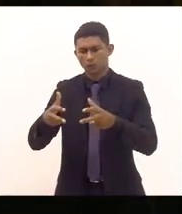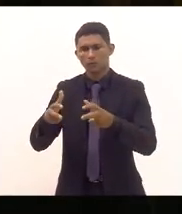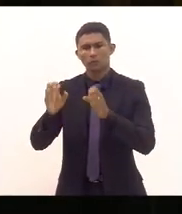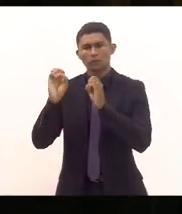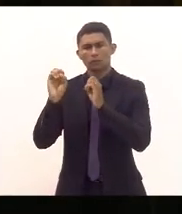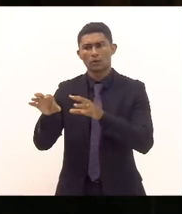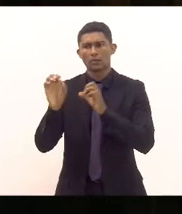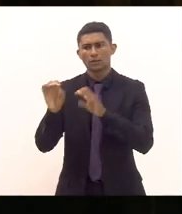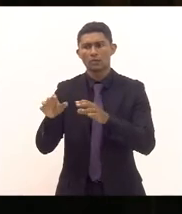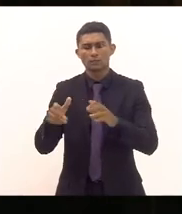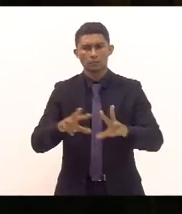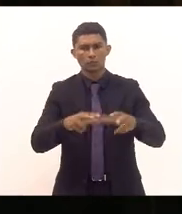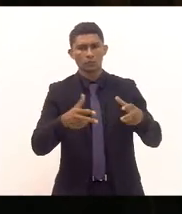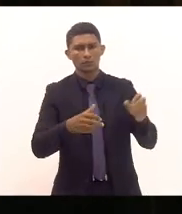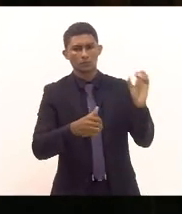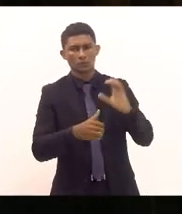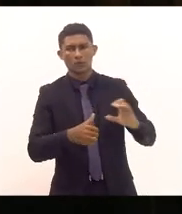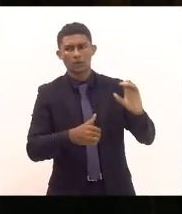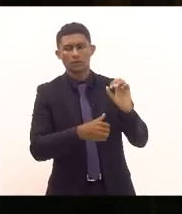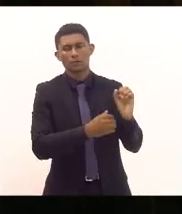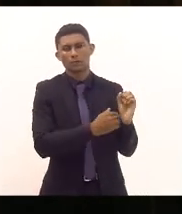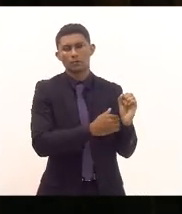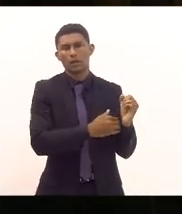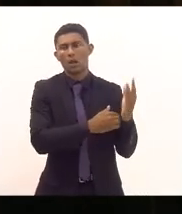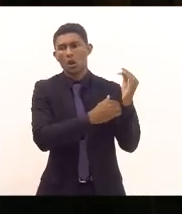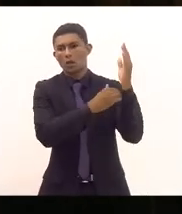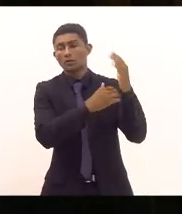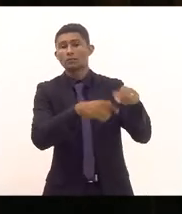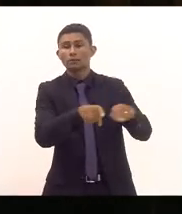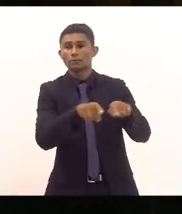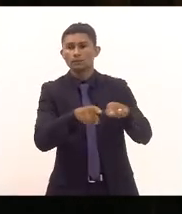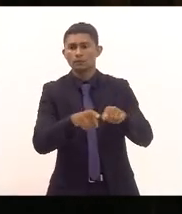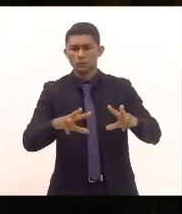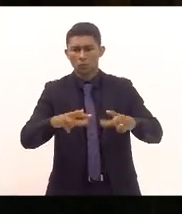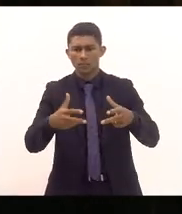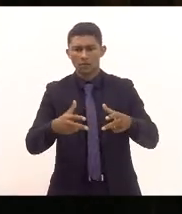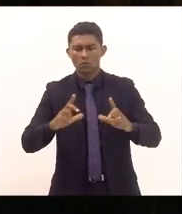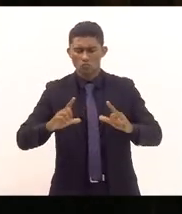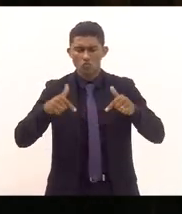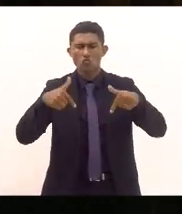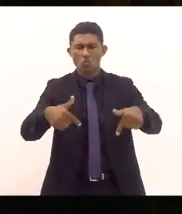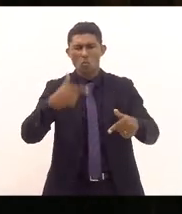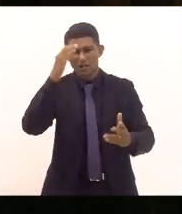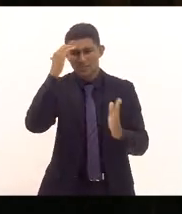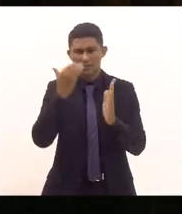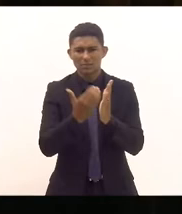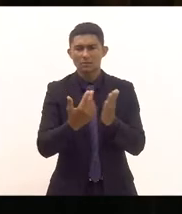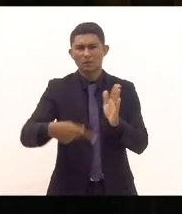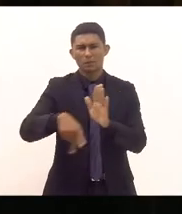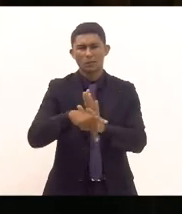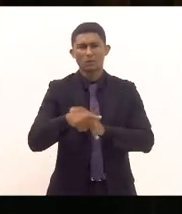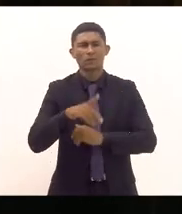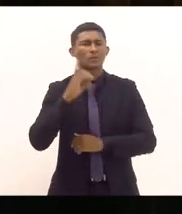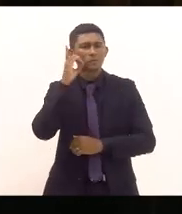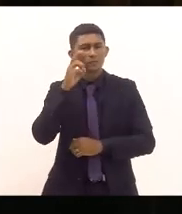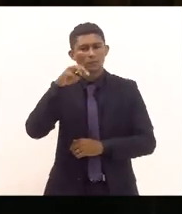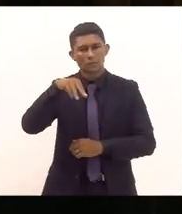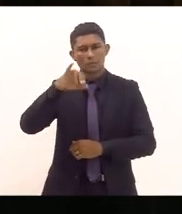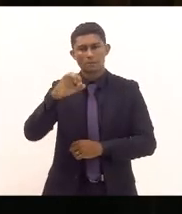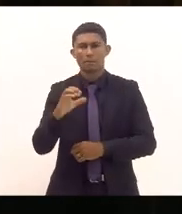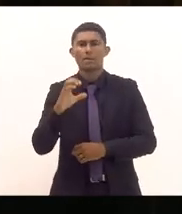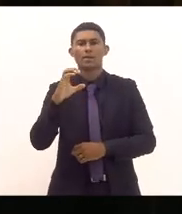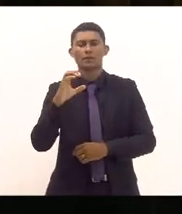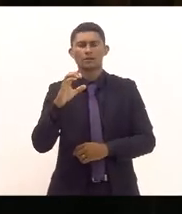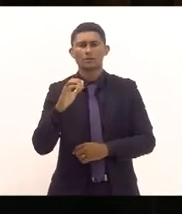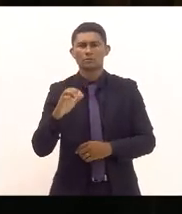pela comissão de ciência e tecnologia e pela tal comissão do cúmplice do o link ou seja